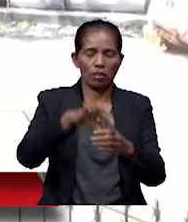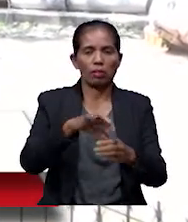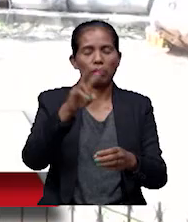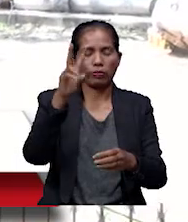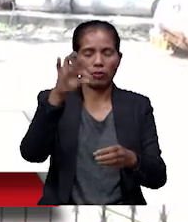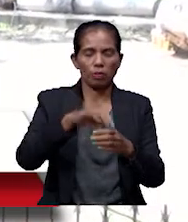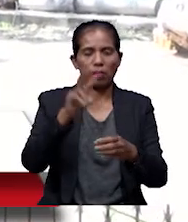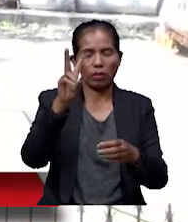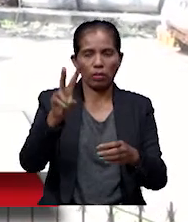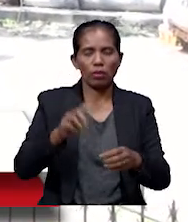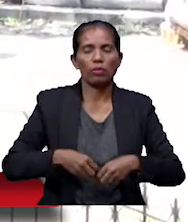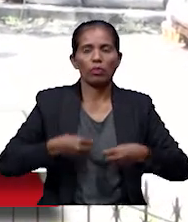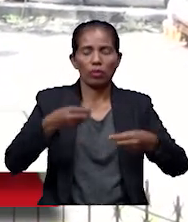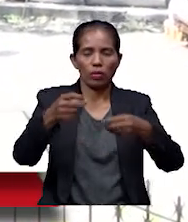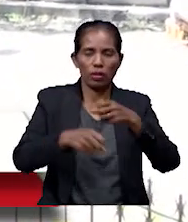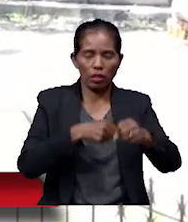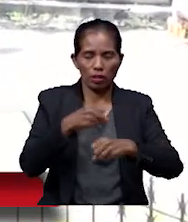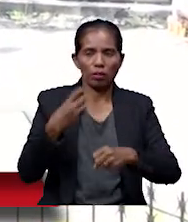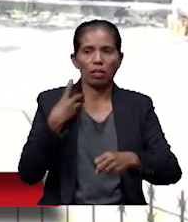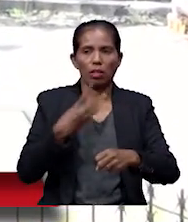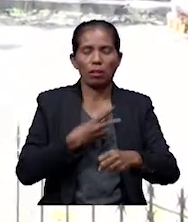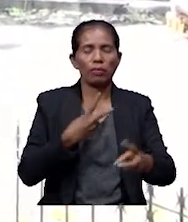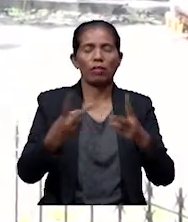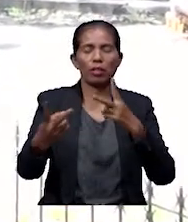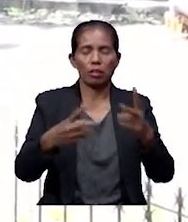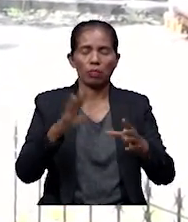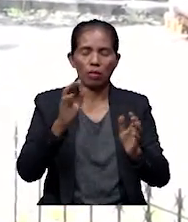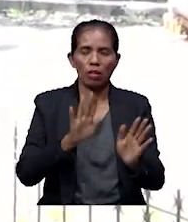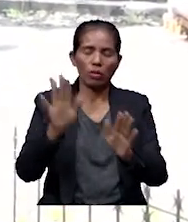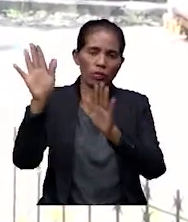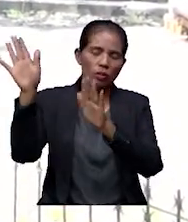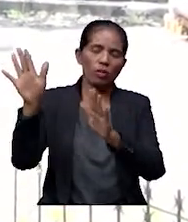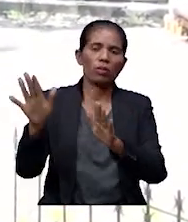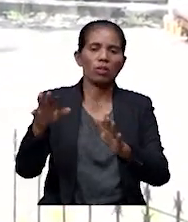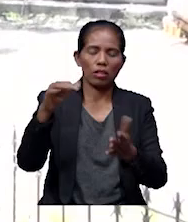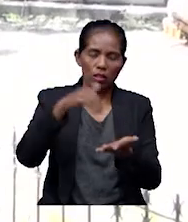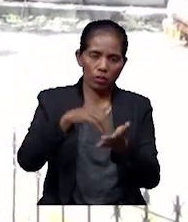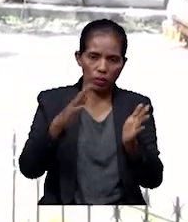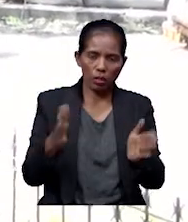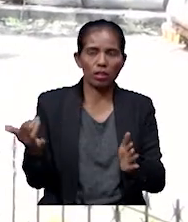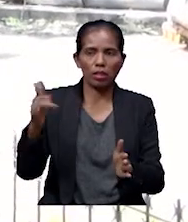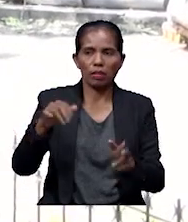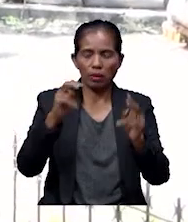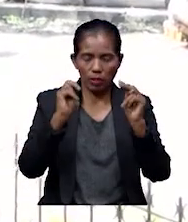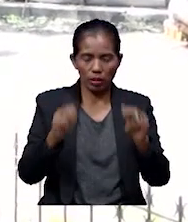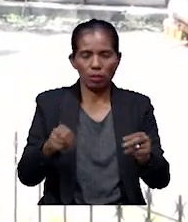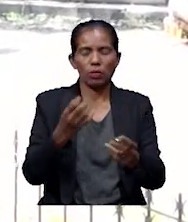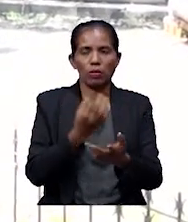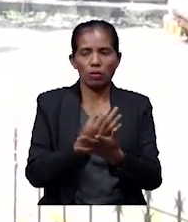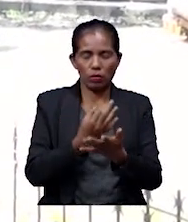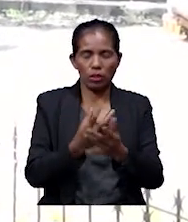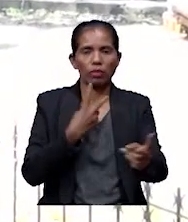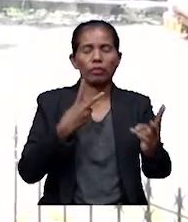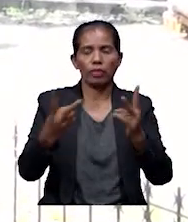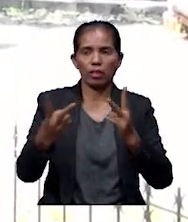os amisar na vem mansan. Viajem ba votar fo depois de liu estudante sira. Agora precisamos osan viajem